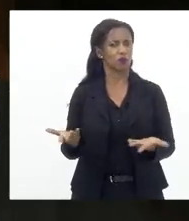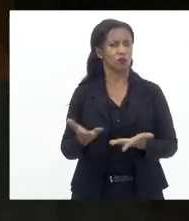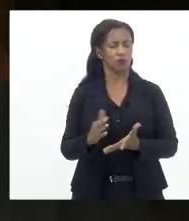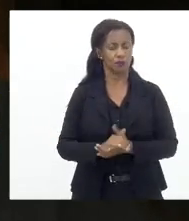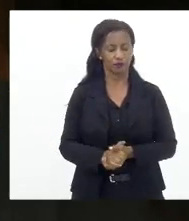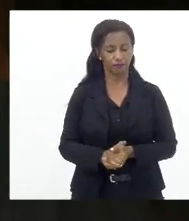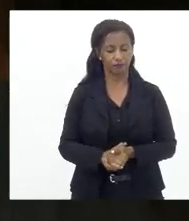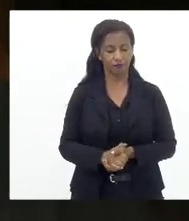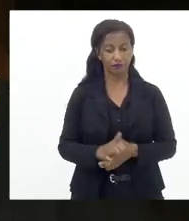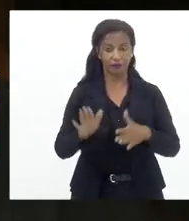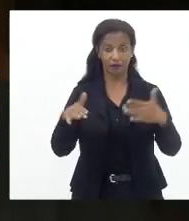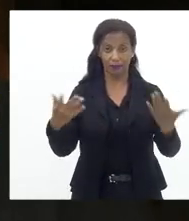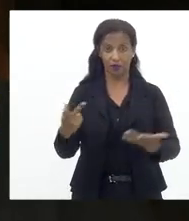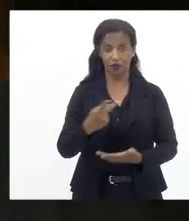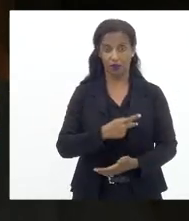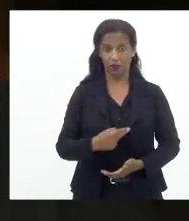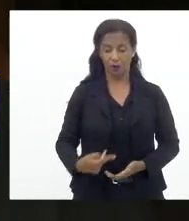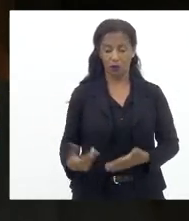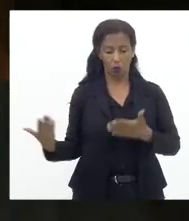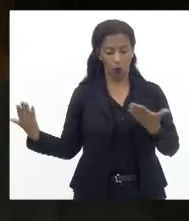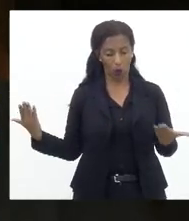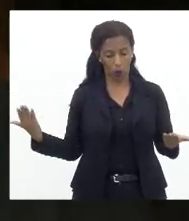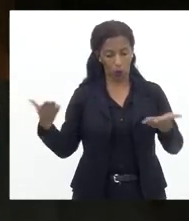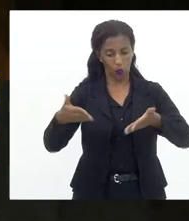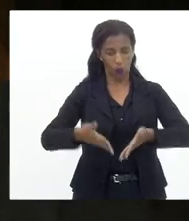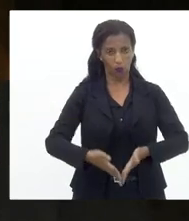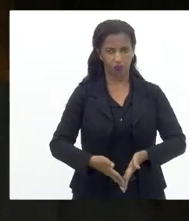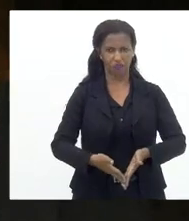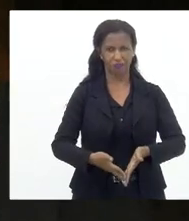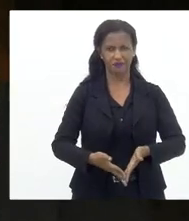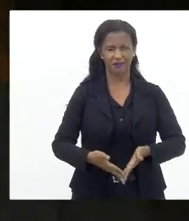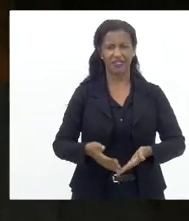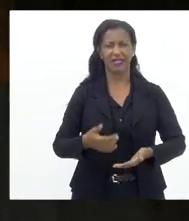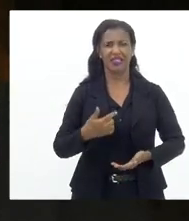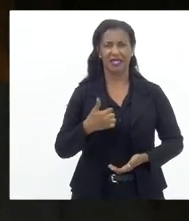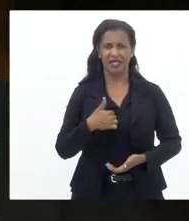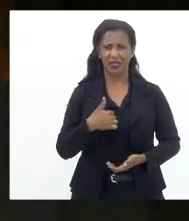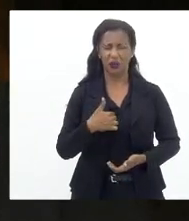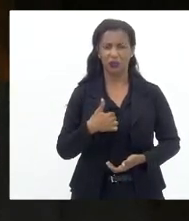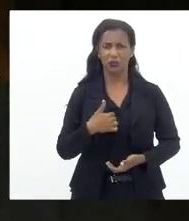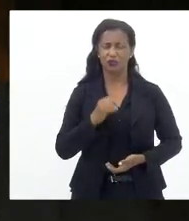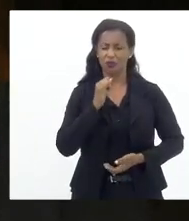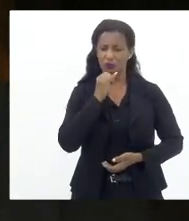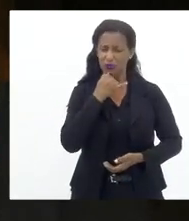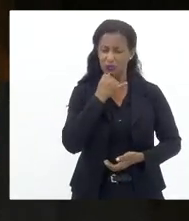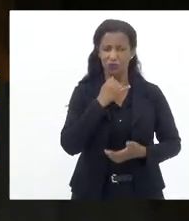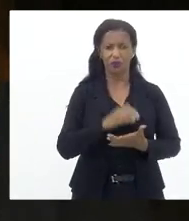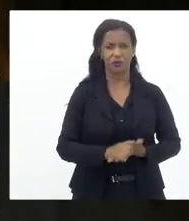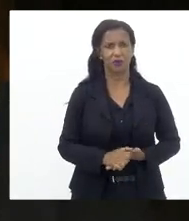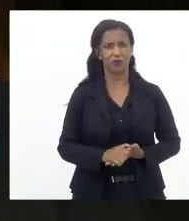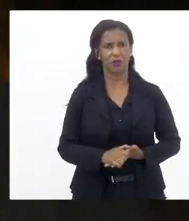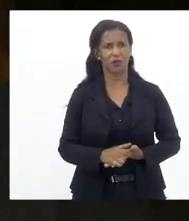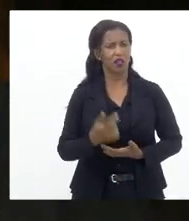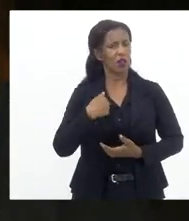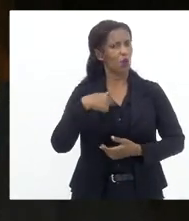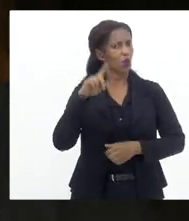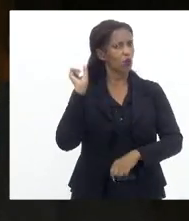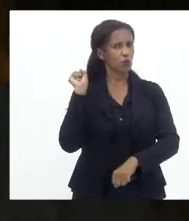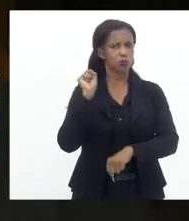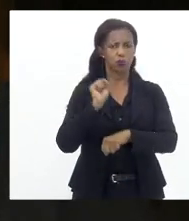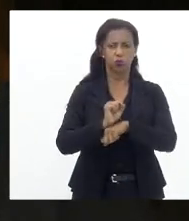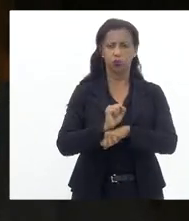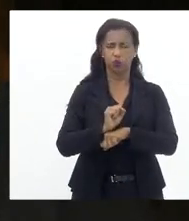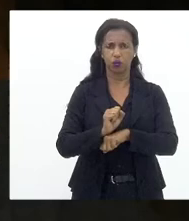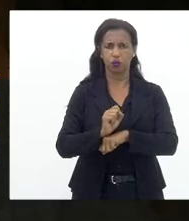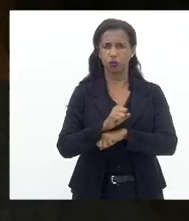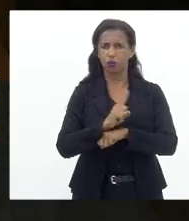então senhora Presidente eu vim aqui hoje não estou indignado para dizer que não vou deixar